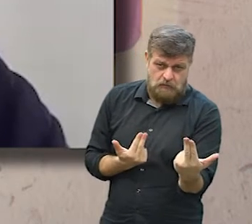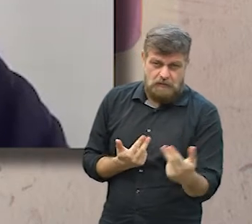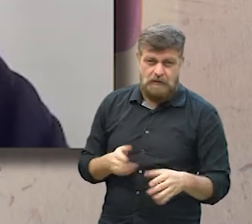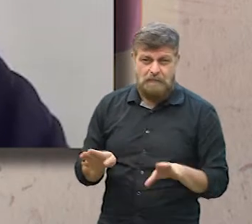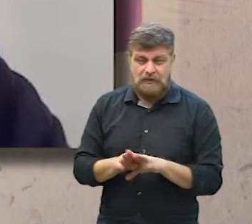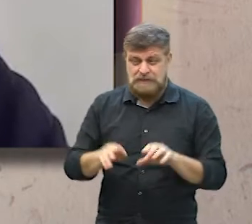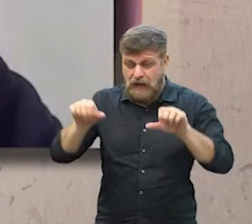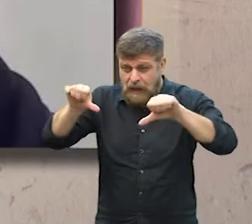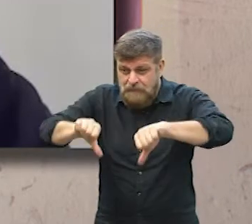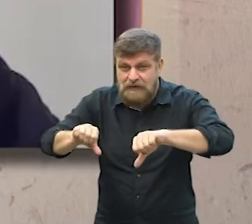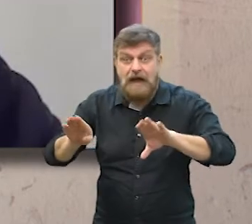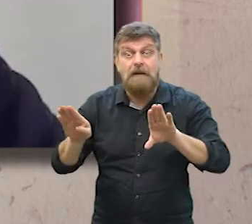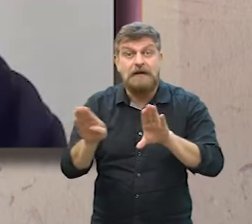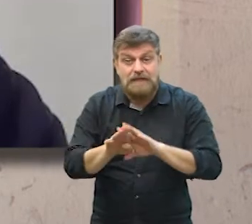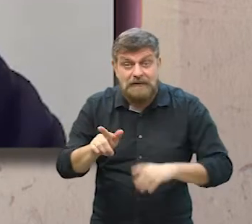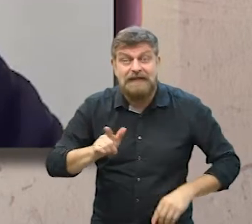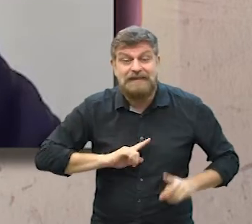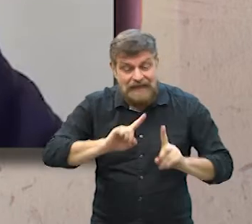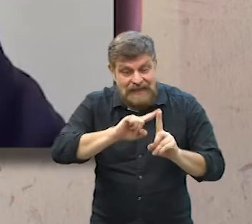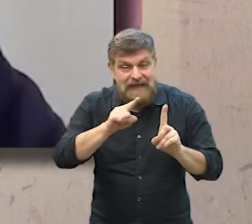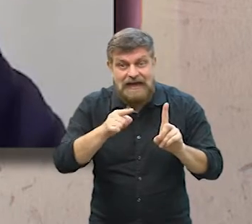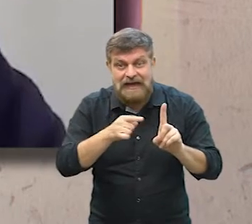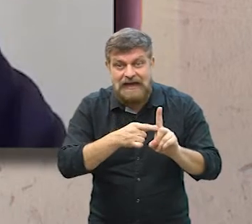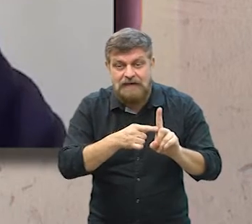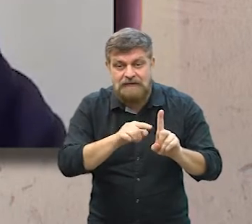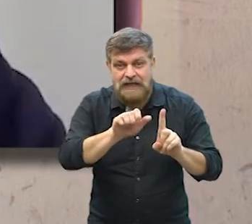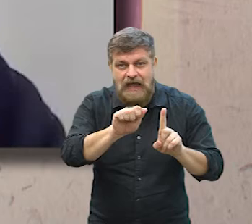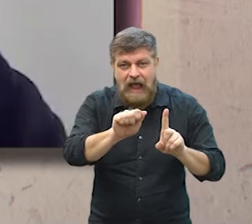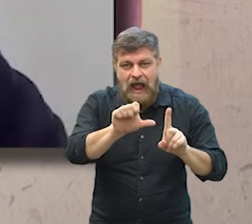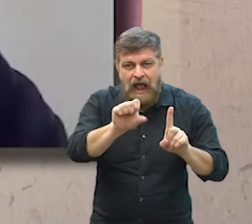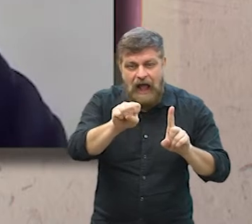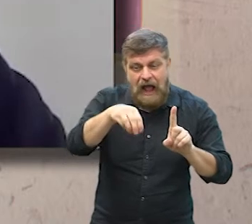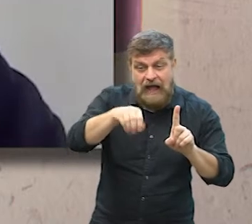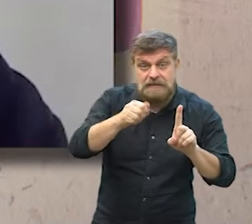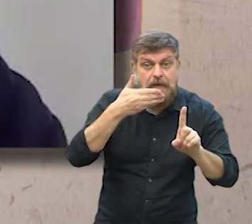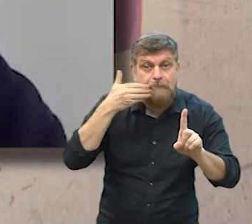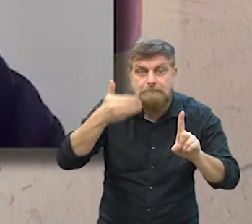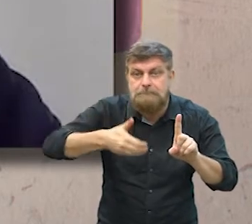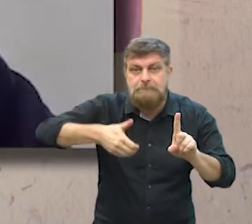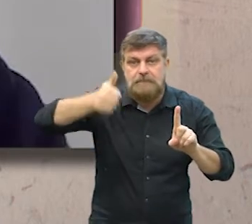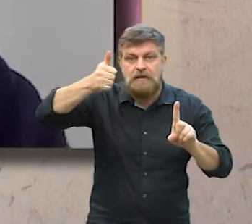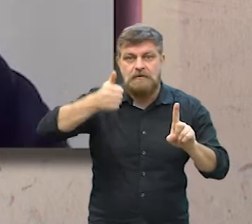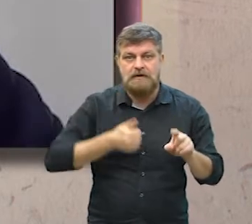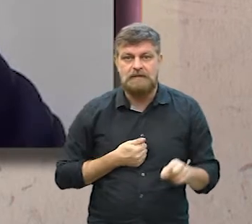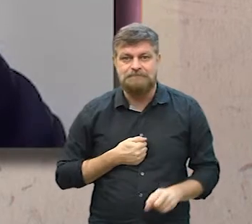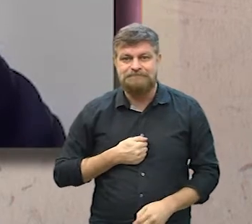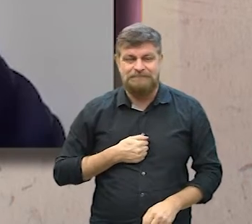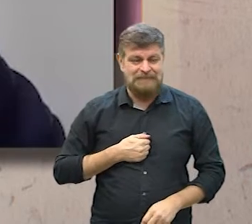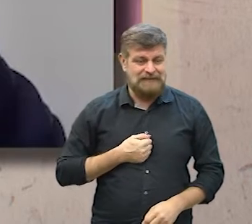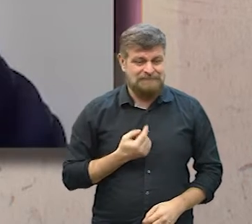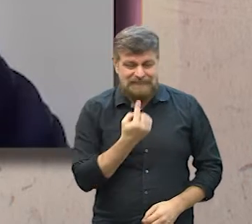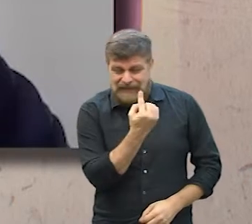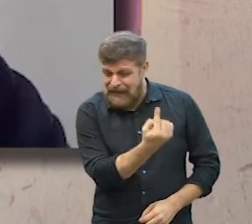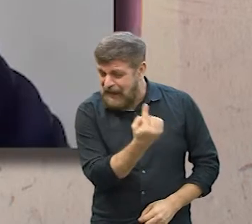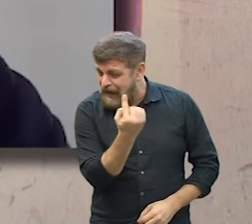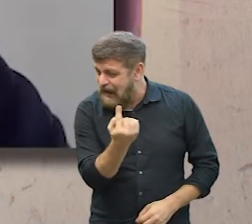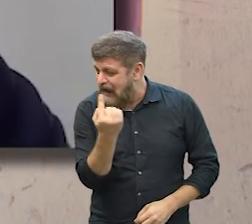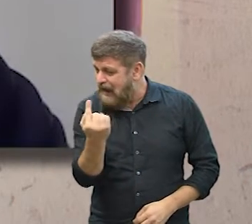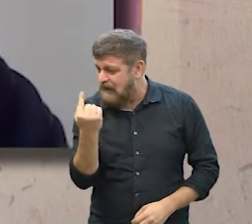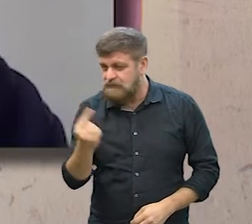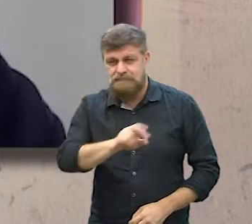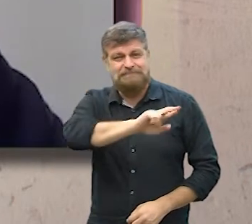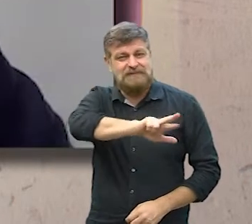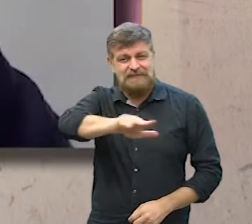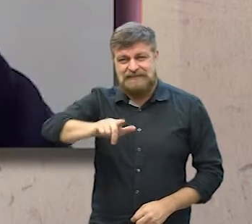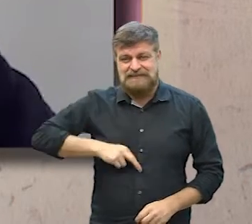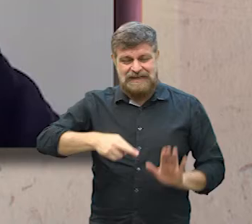pode piorar, mas pode até melhorar. A gente não tem assim, vai depender muito de paciente para paciente, não há uma regra,